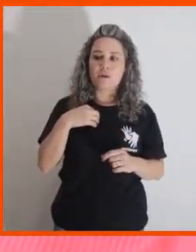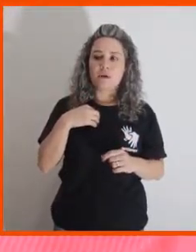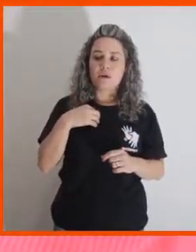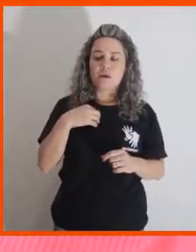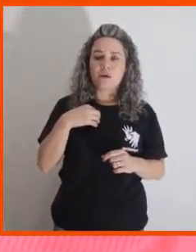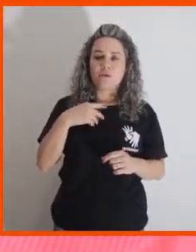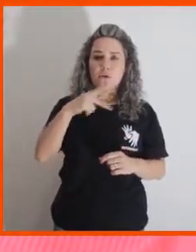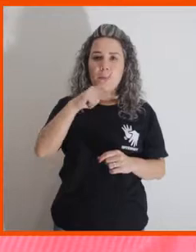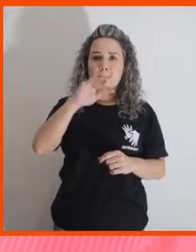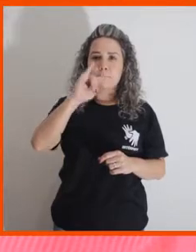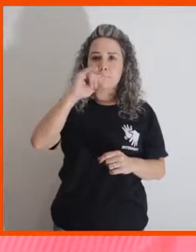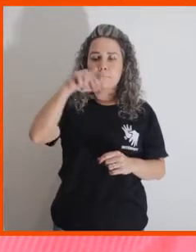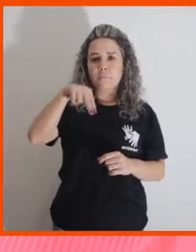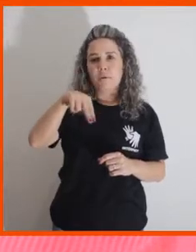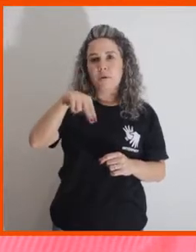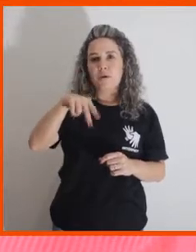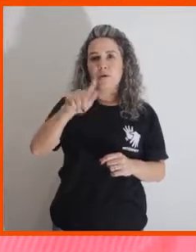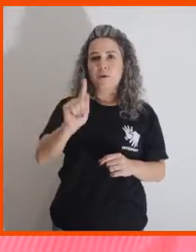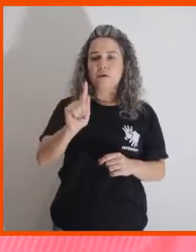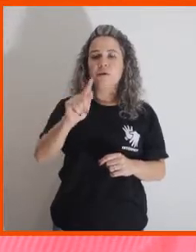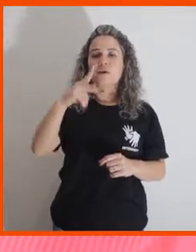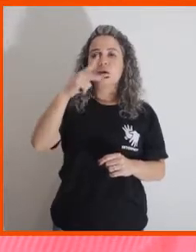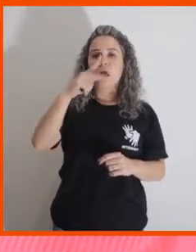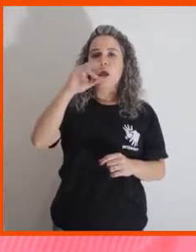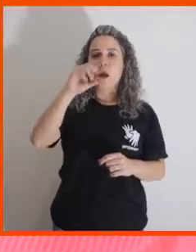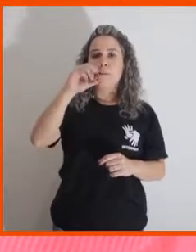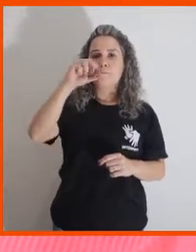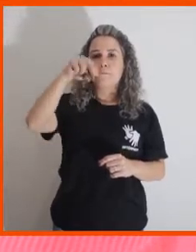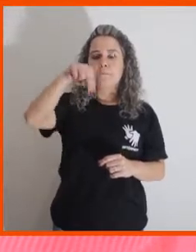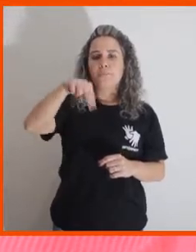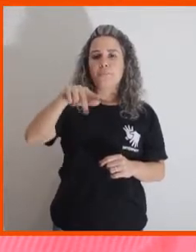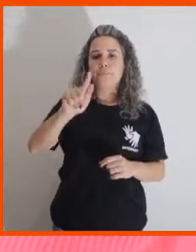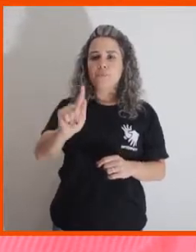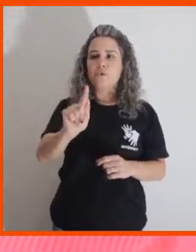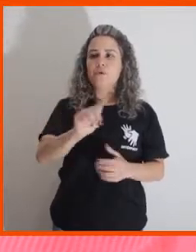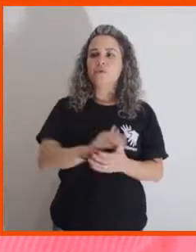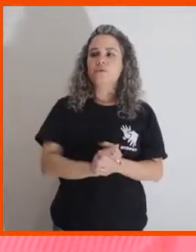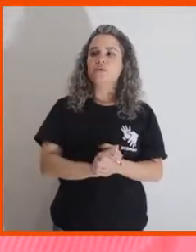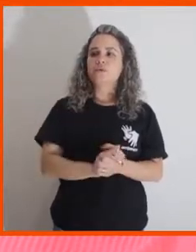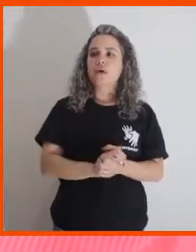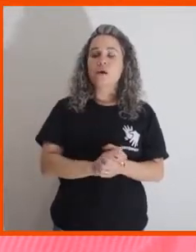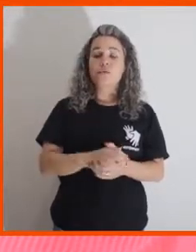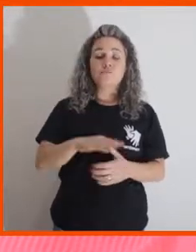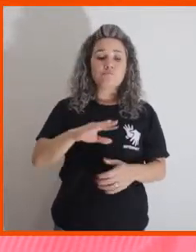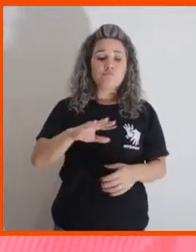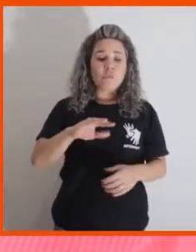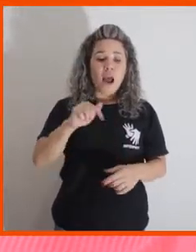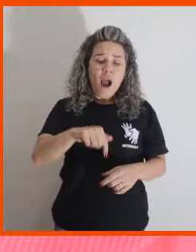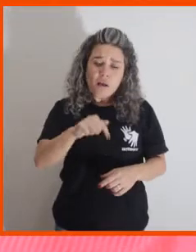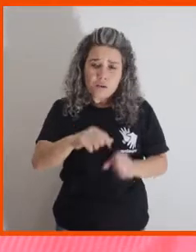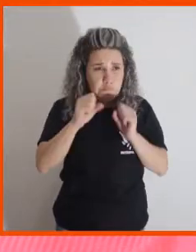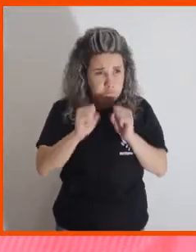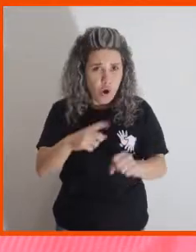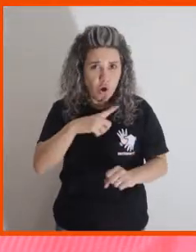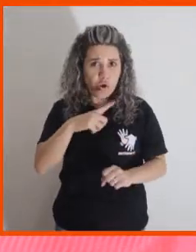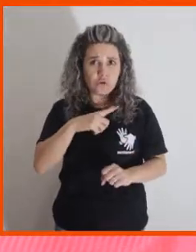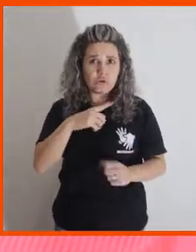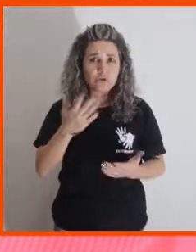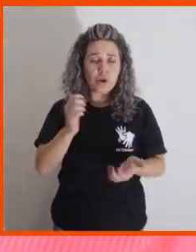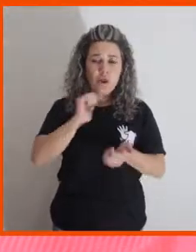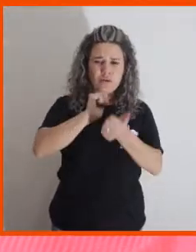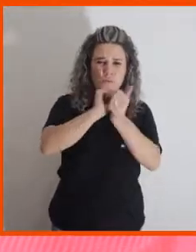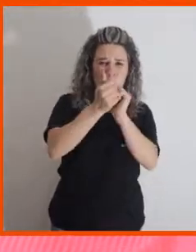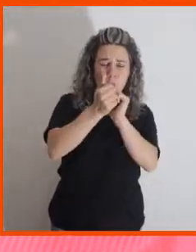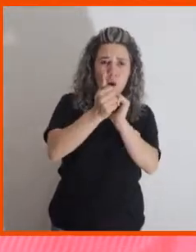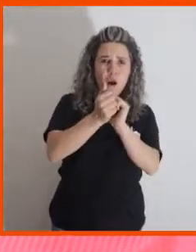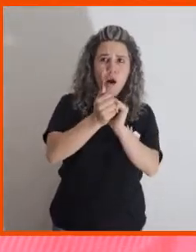as crianças, né? Que vai aprender futuramente. Eles poderão ser grandes artistas que